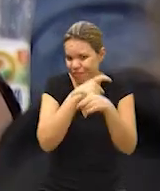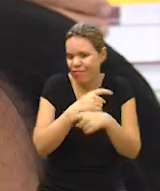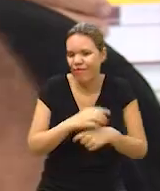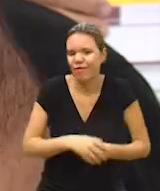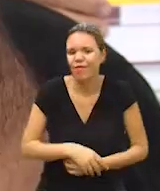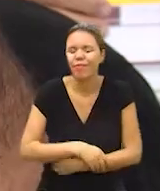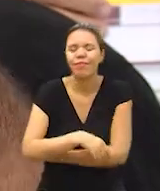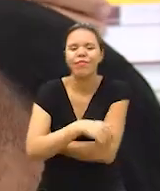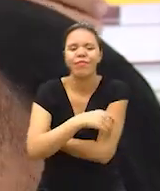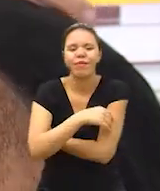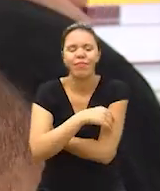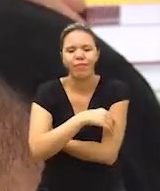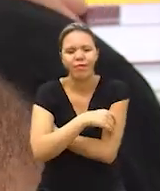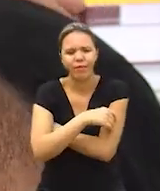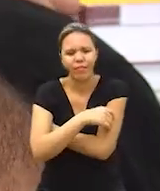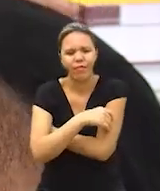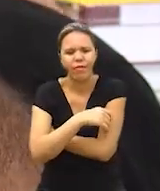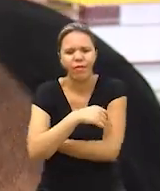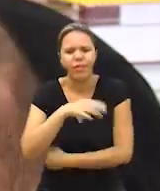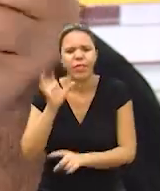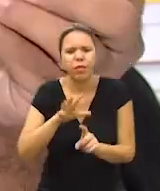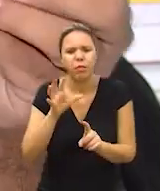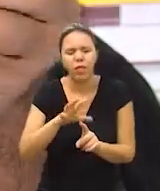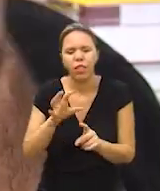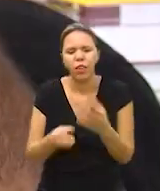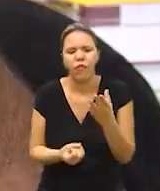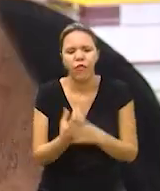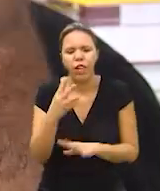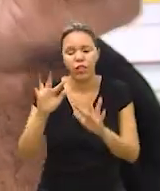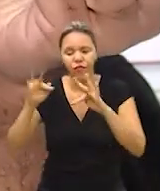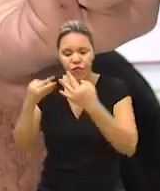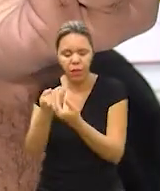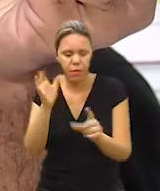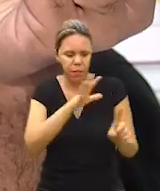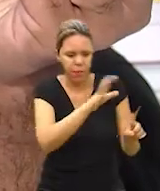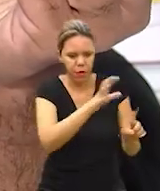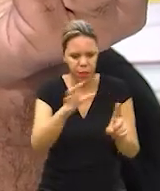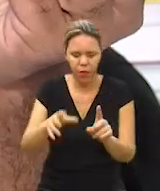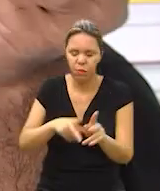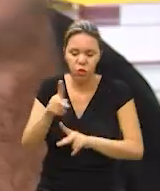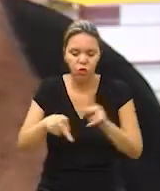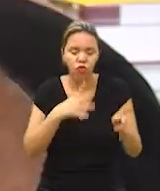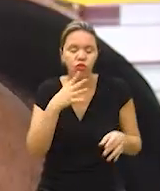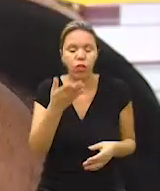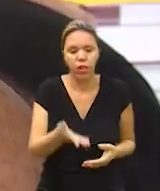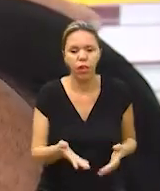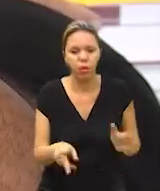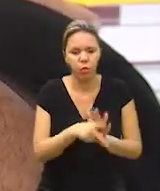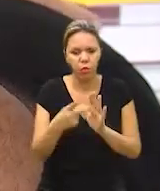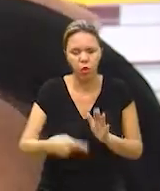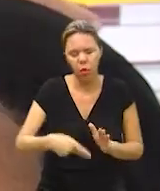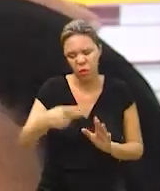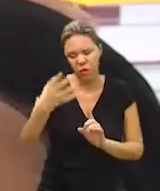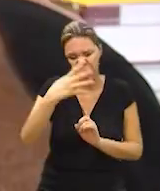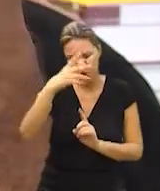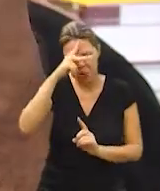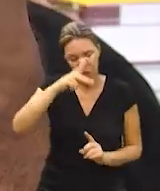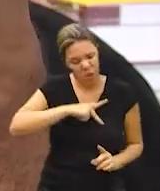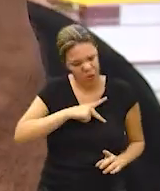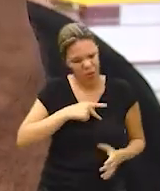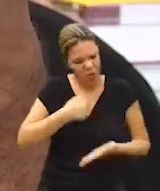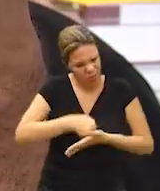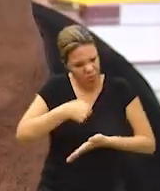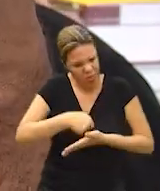difícil. A pressão, ela existe de várias formas, da sua família, das pessoas que te conhecem e a sua própria cobrança. Você faz 5 anos